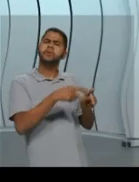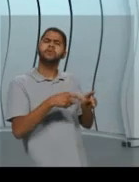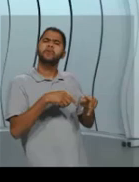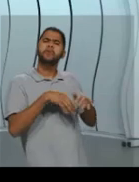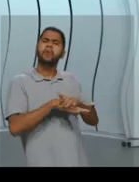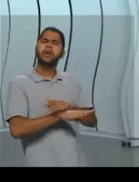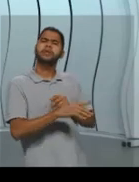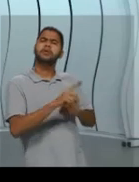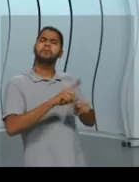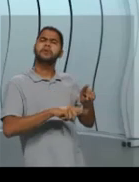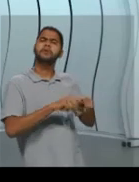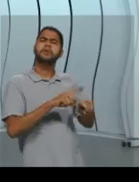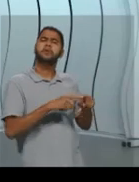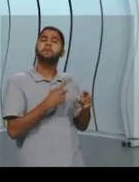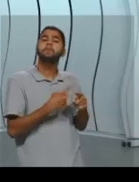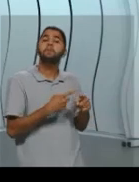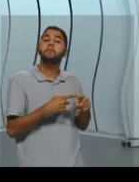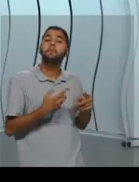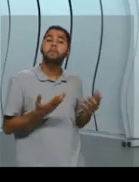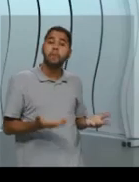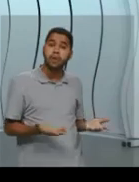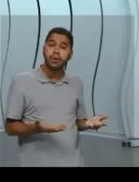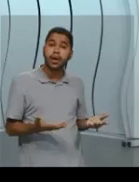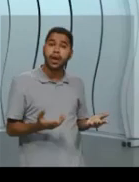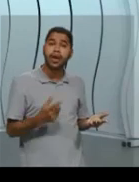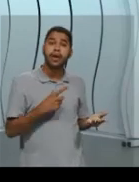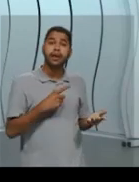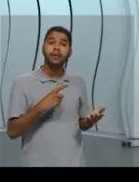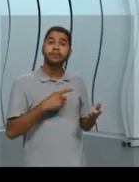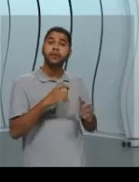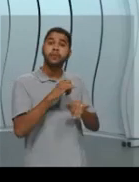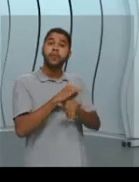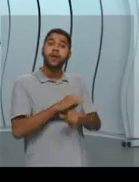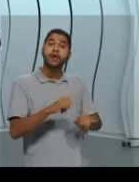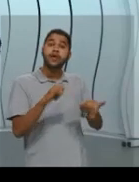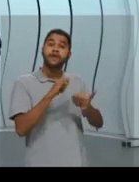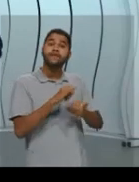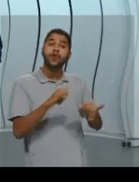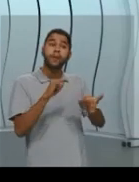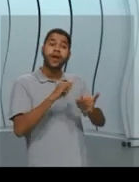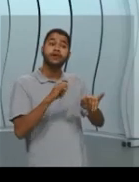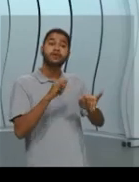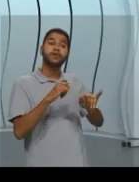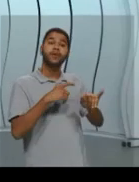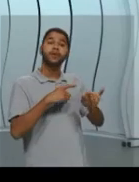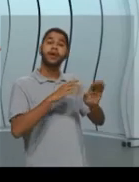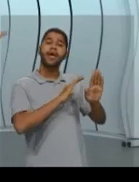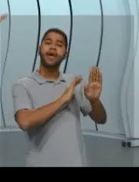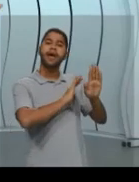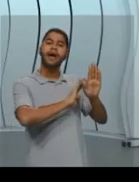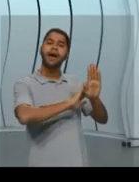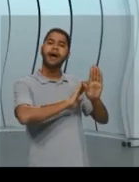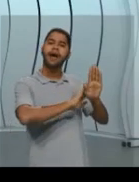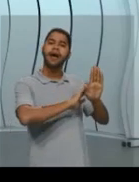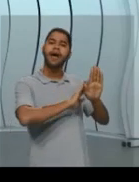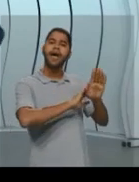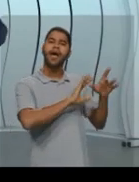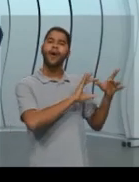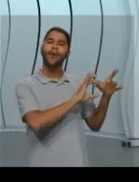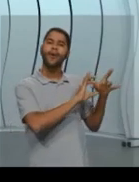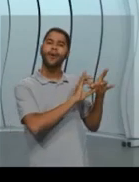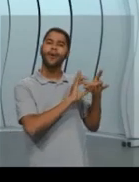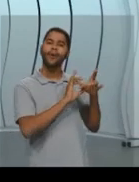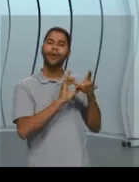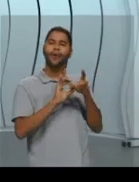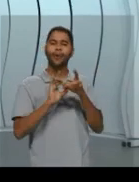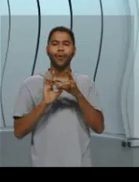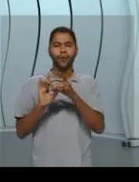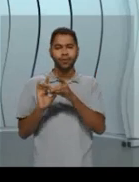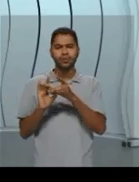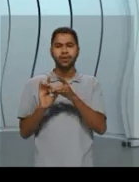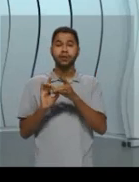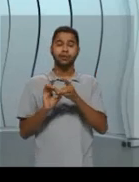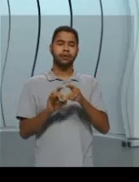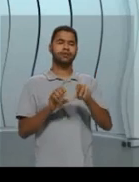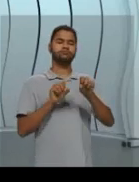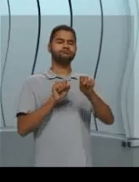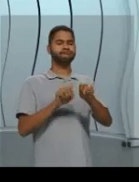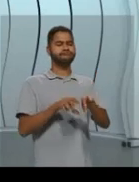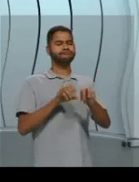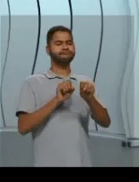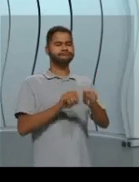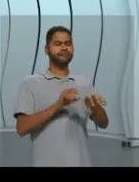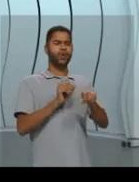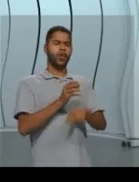material? Porque aí tem uma informação implícita. Isso foi o contexto. Então, ela estava dando aula,